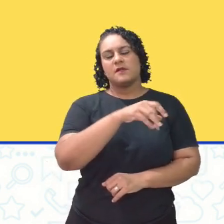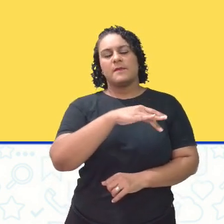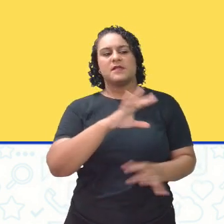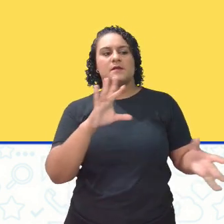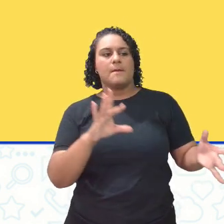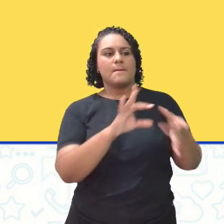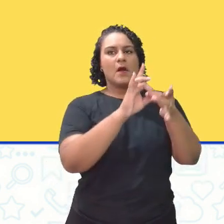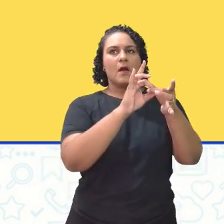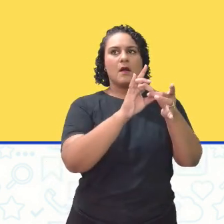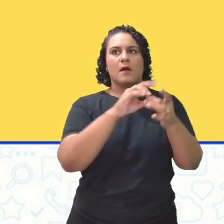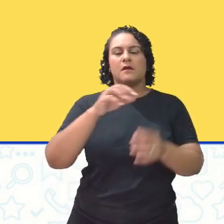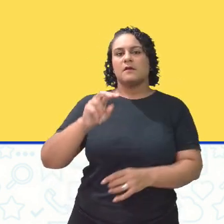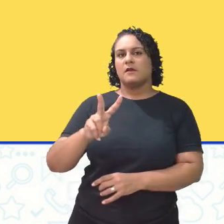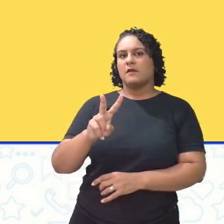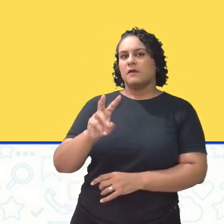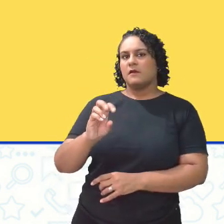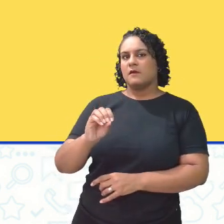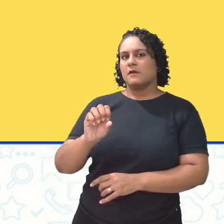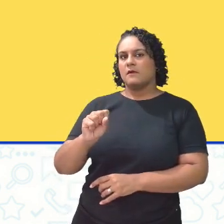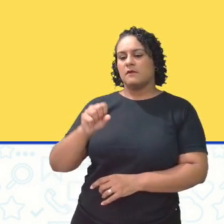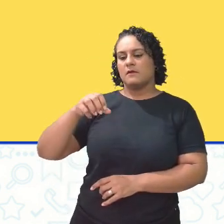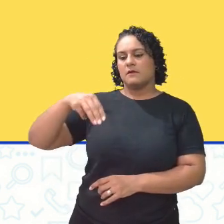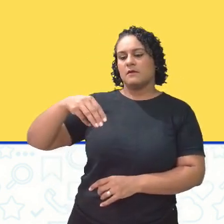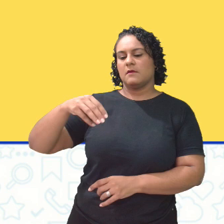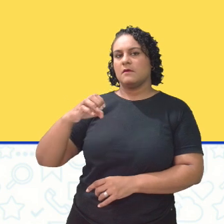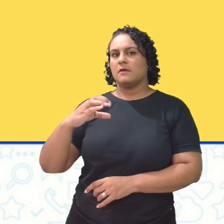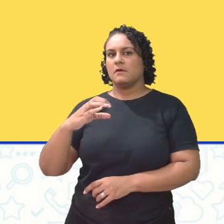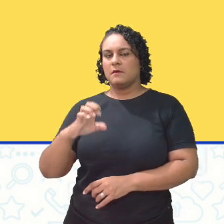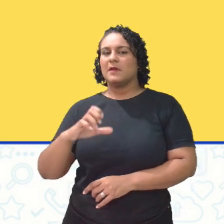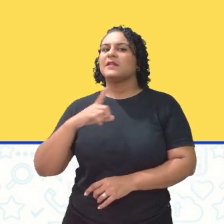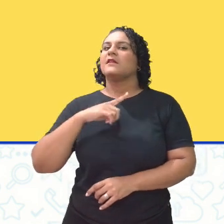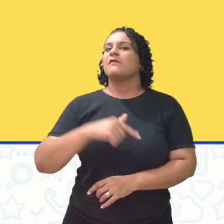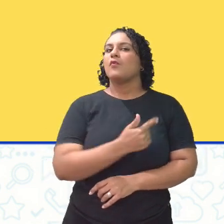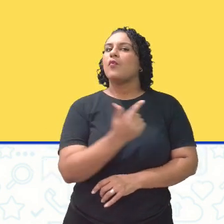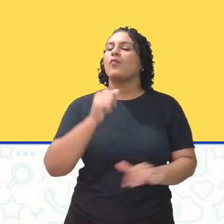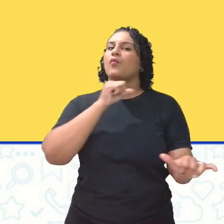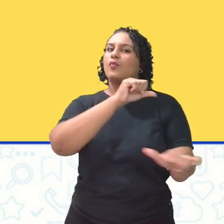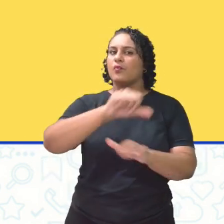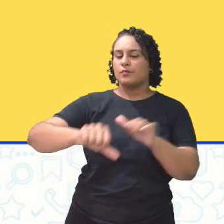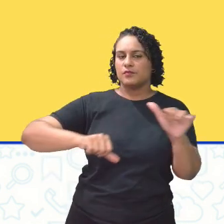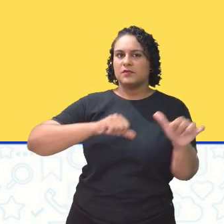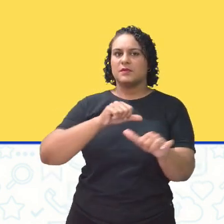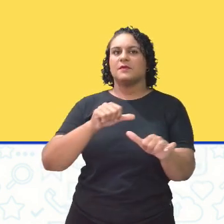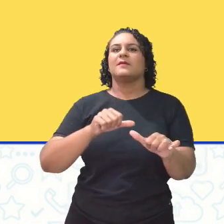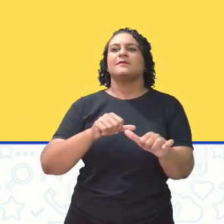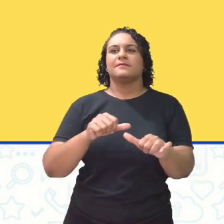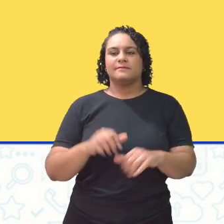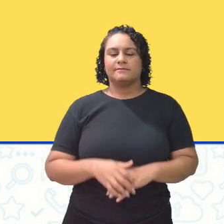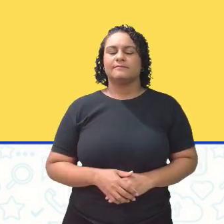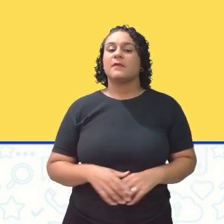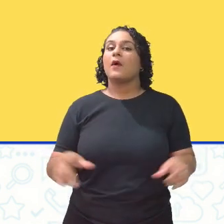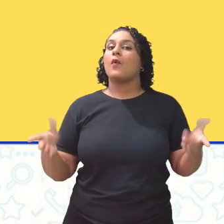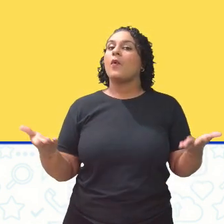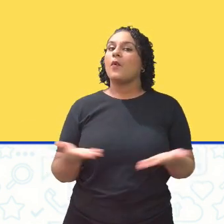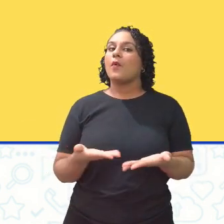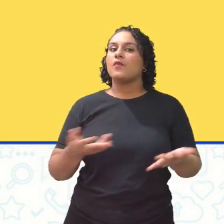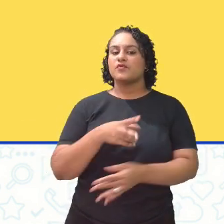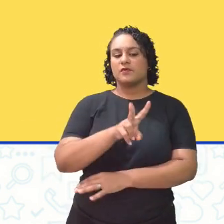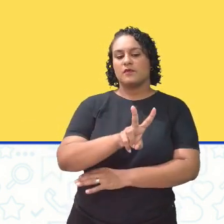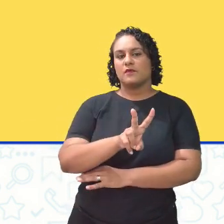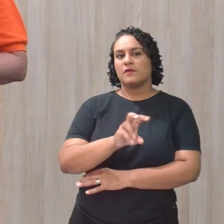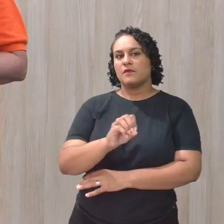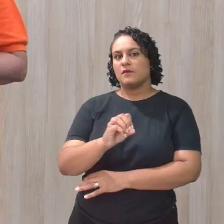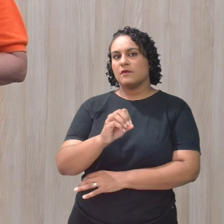aí depois ela houve outra mudança histórica. E aí nós temos agora o